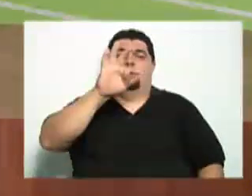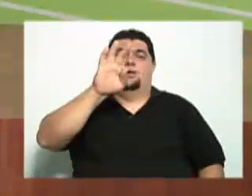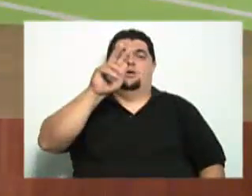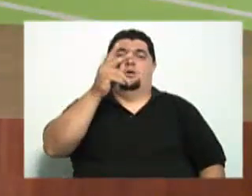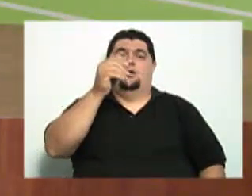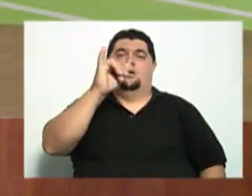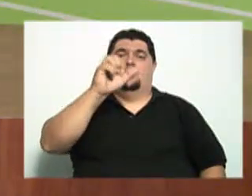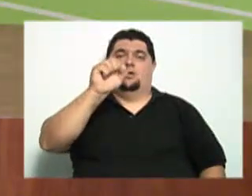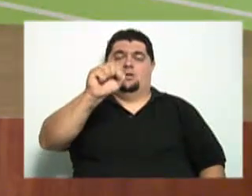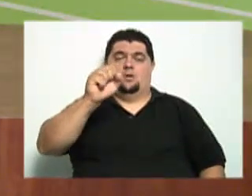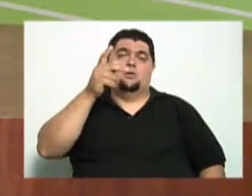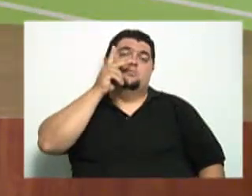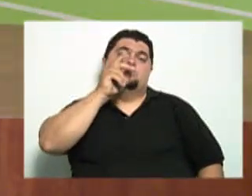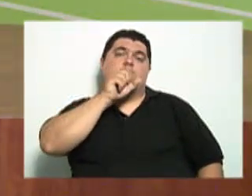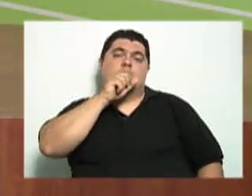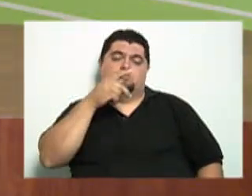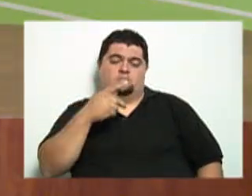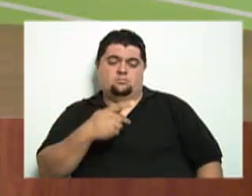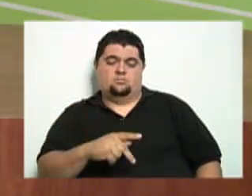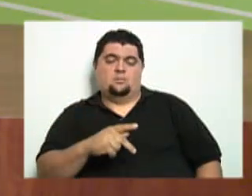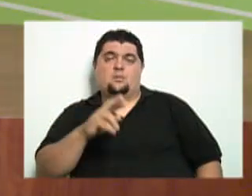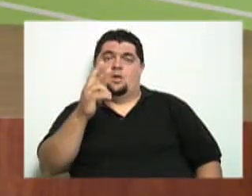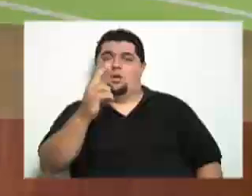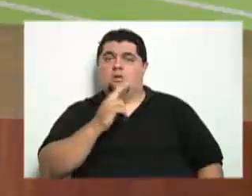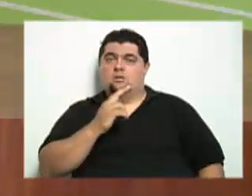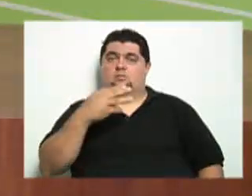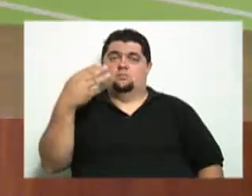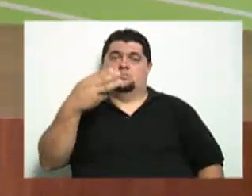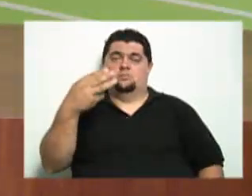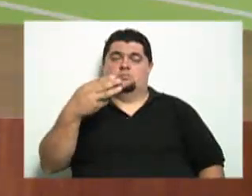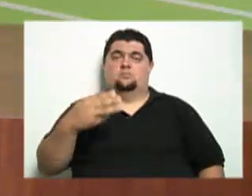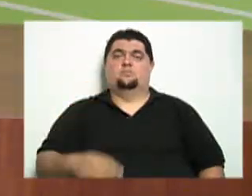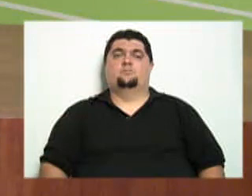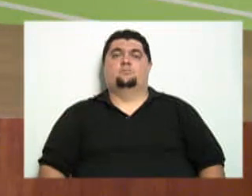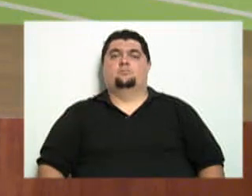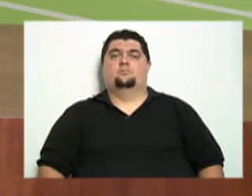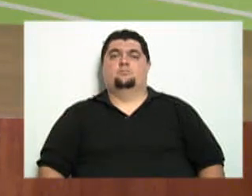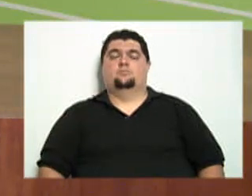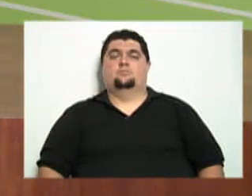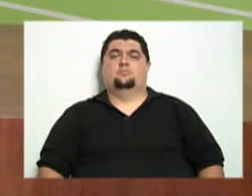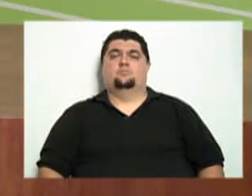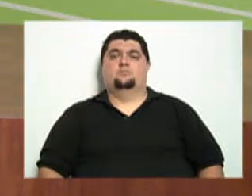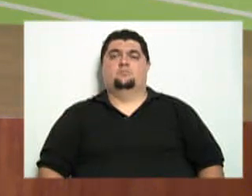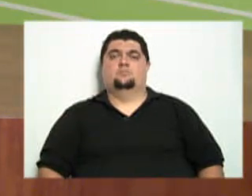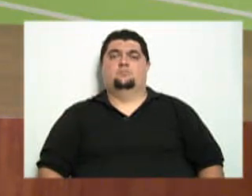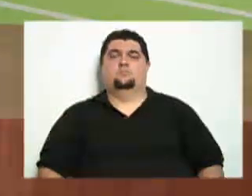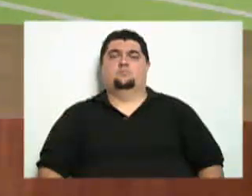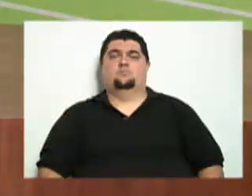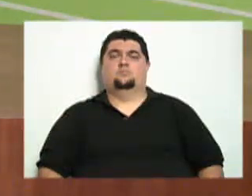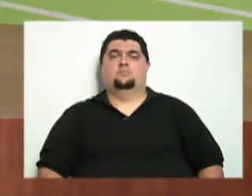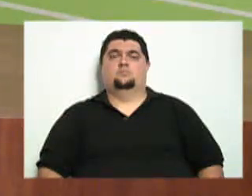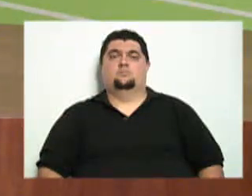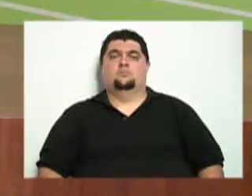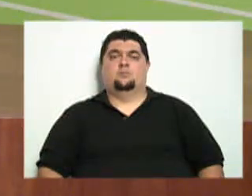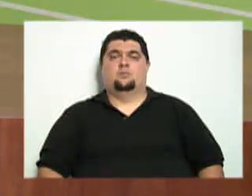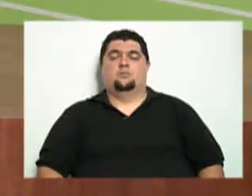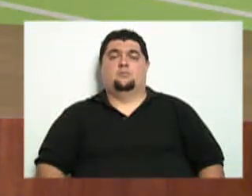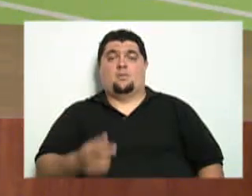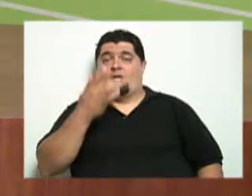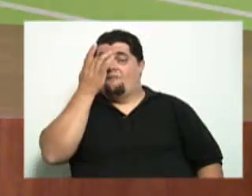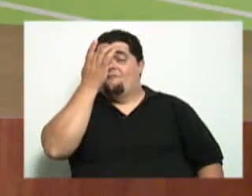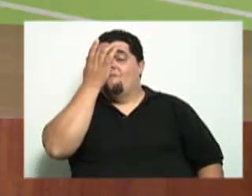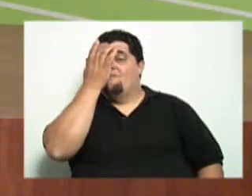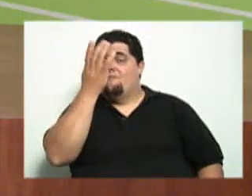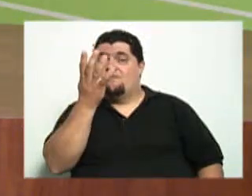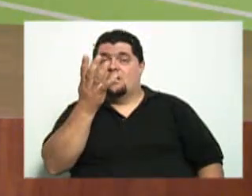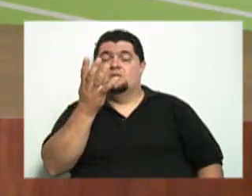Freitas Cassol, de Porto Velho, respondendo na questão 3, que facilitam o processo